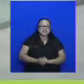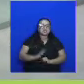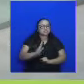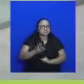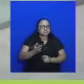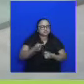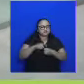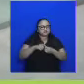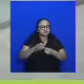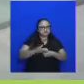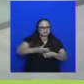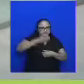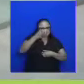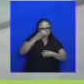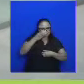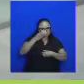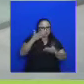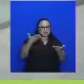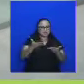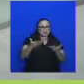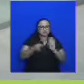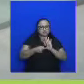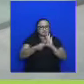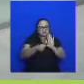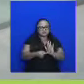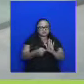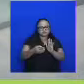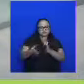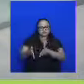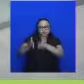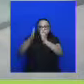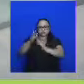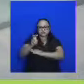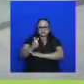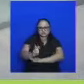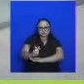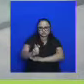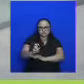Bola recolocada no suporte. E agora a indicação da coluna 5.